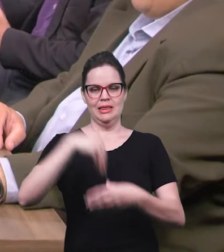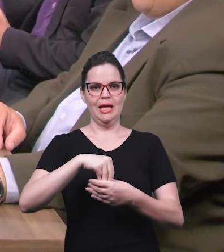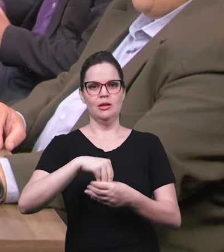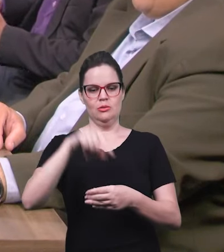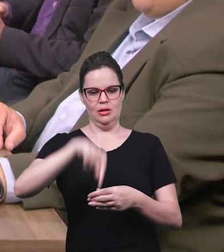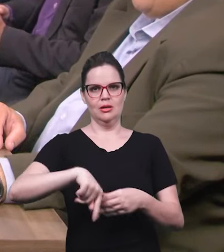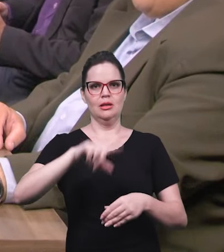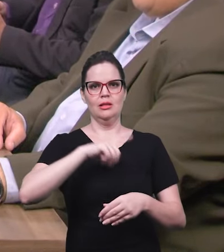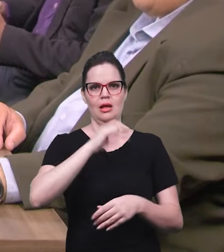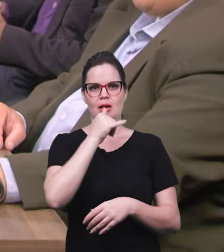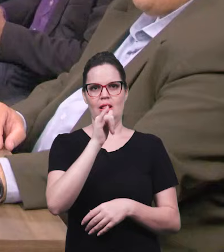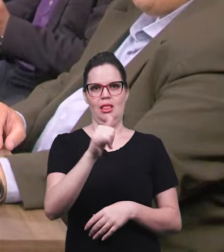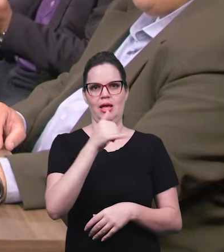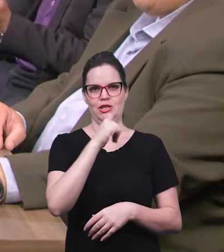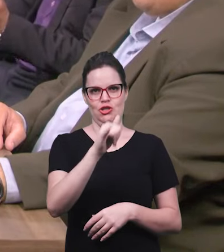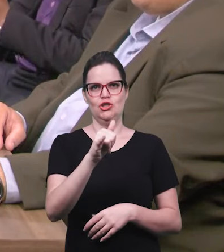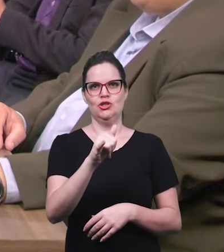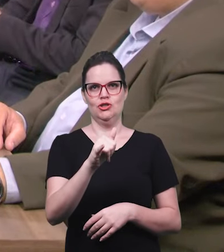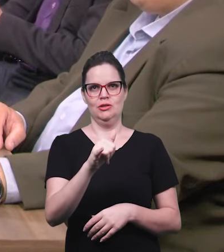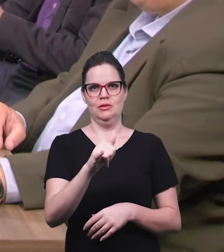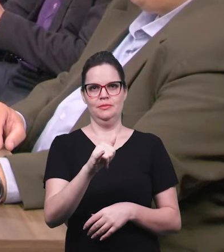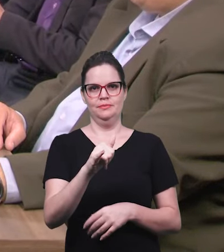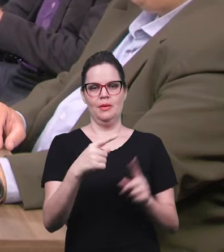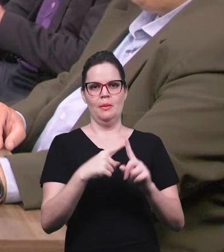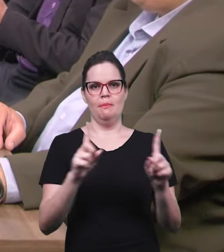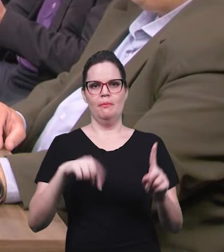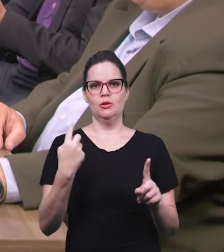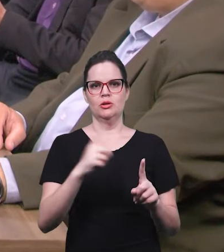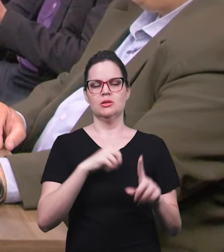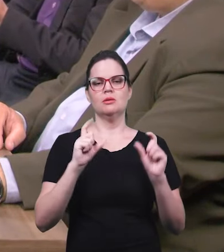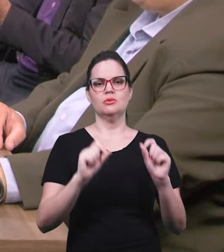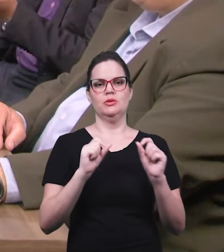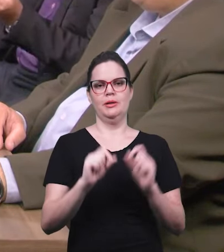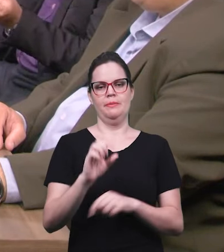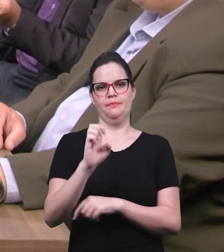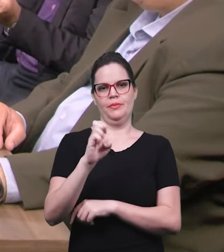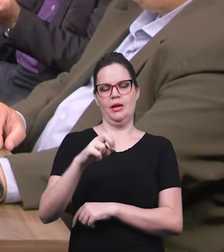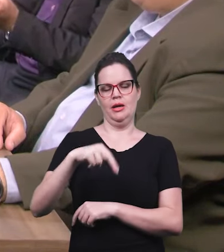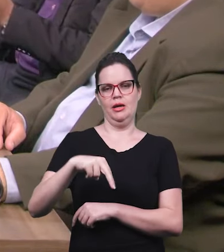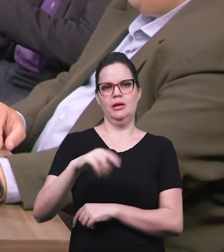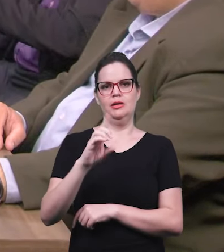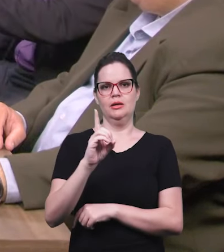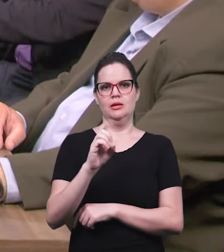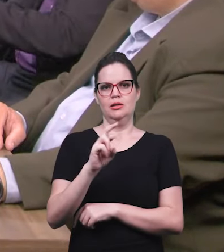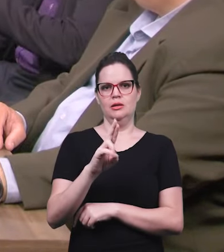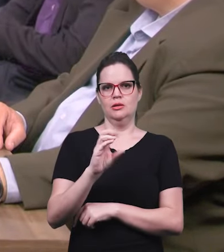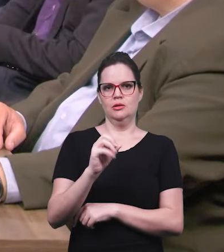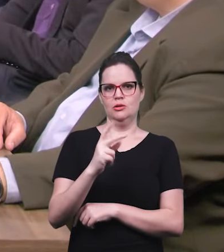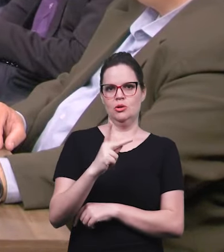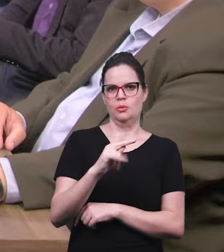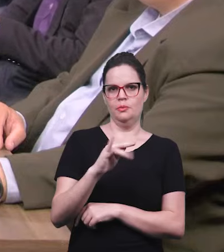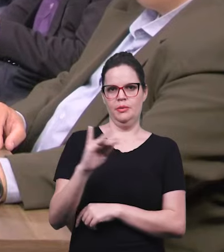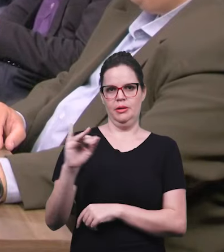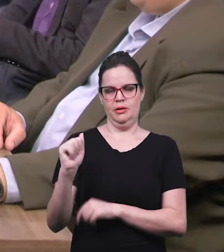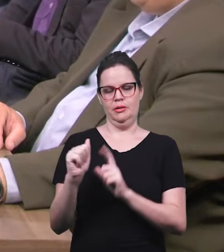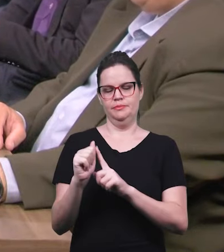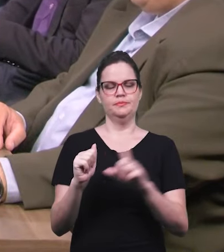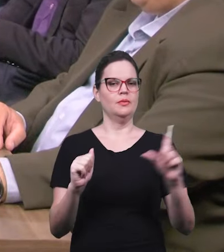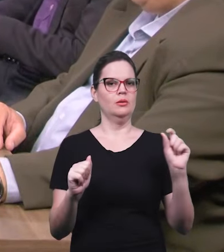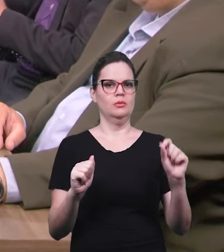fechado, ela se conserva. Mas nós temos a entropia, né? Que a entropia, ela é o quê? Ela mostra a questão do caos.